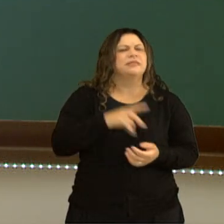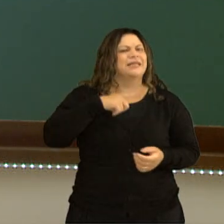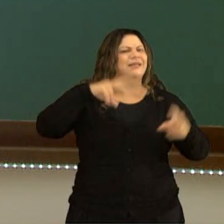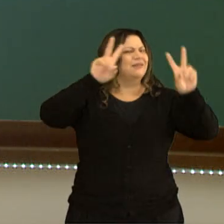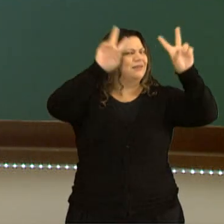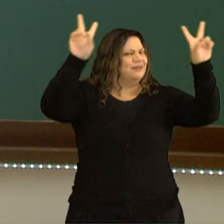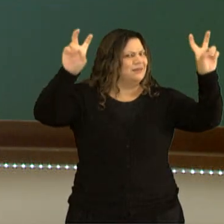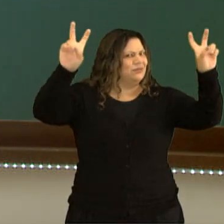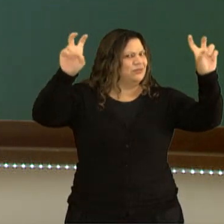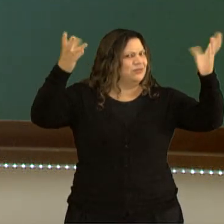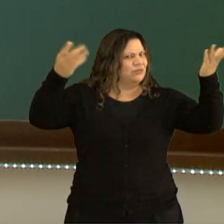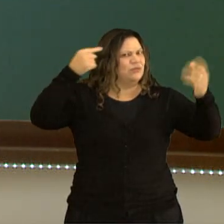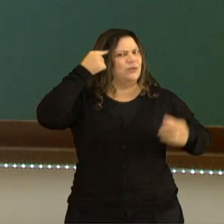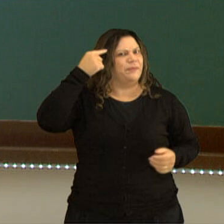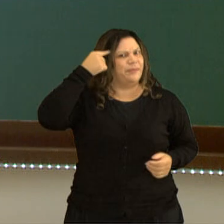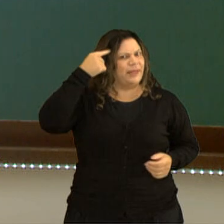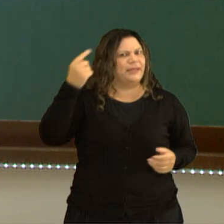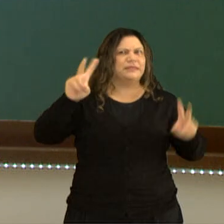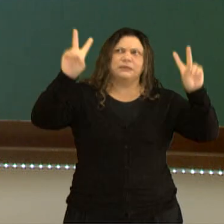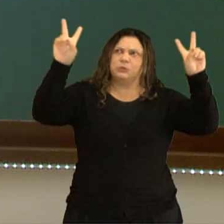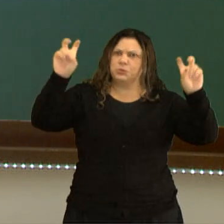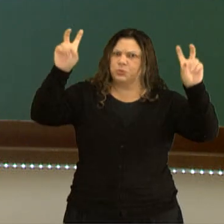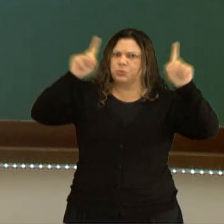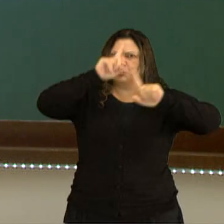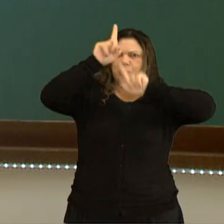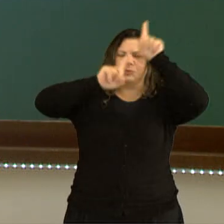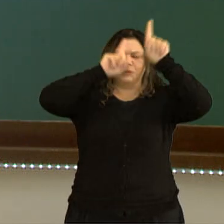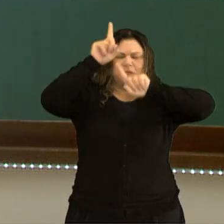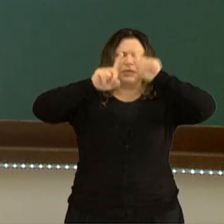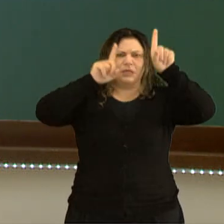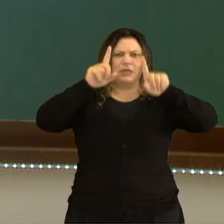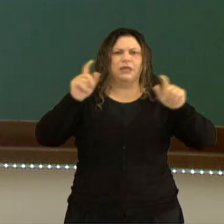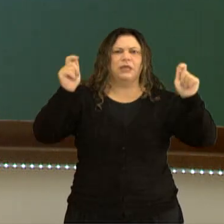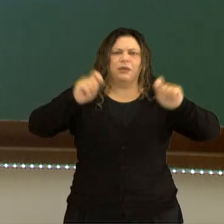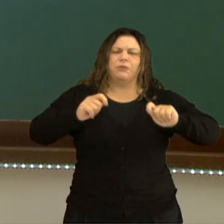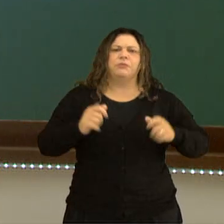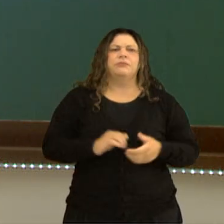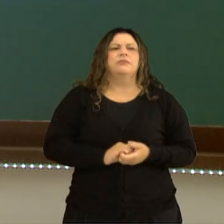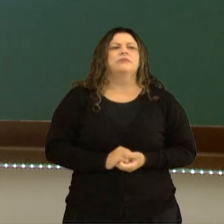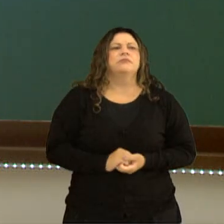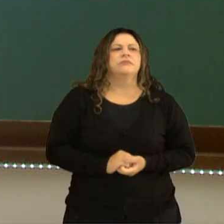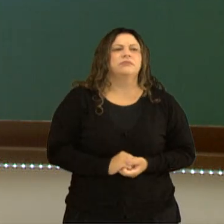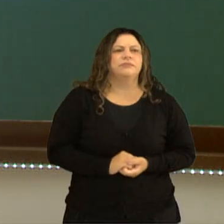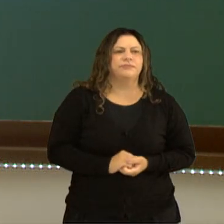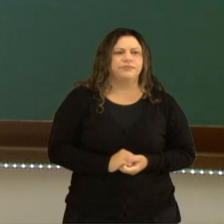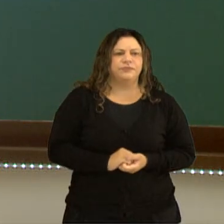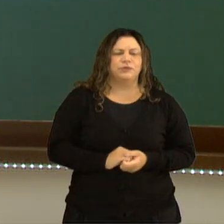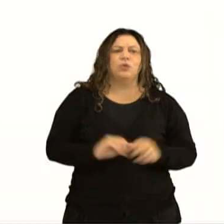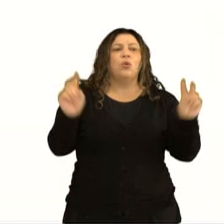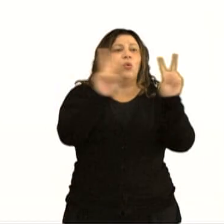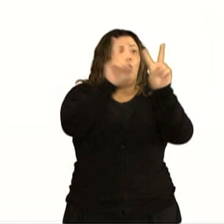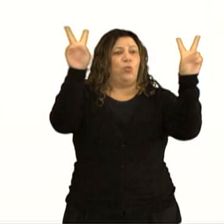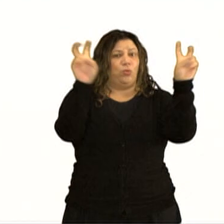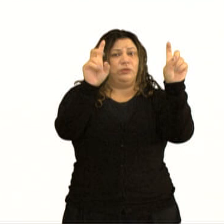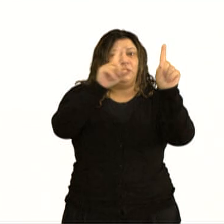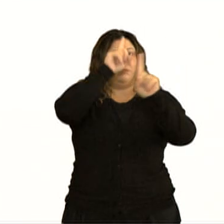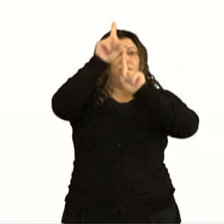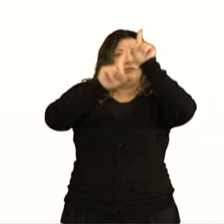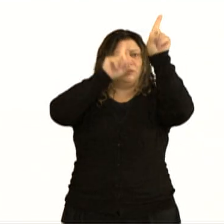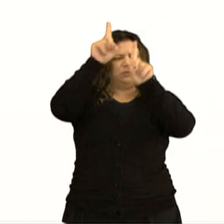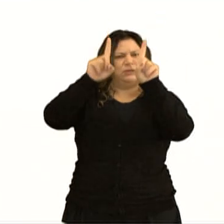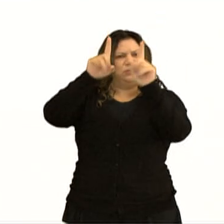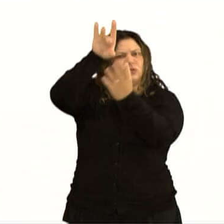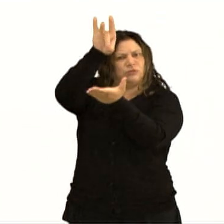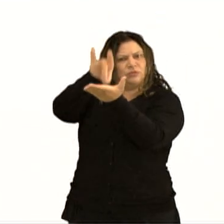um título? Pense em um título criativo para o seu poema, sua produção deve ter um título. A abordagem do tema foi criativa e